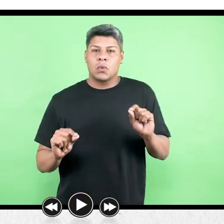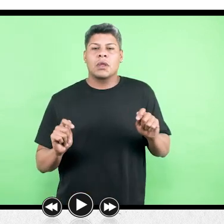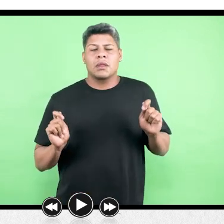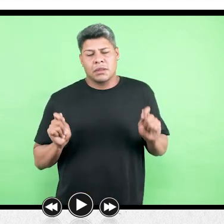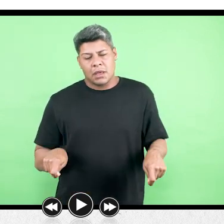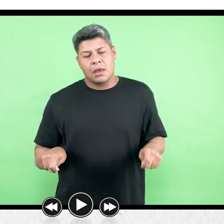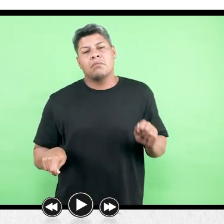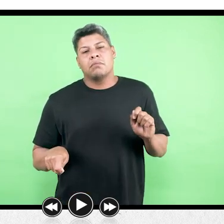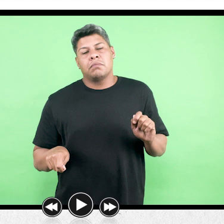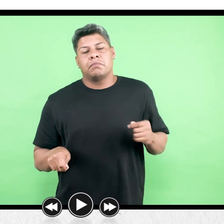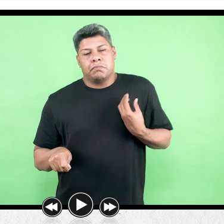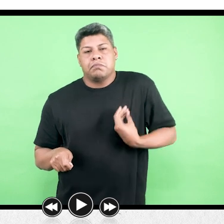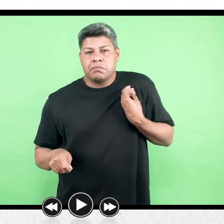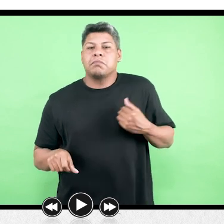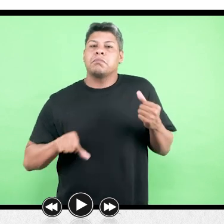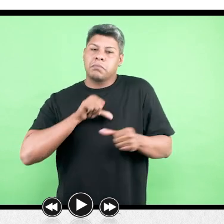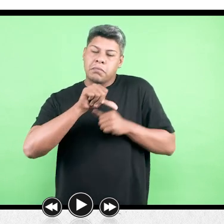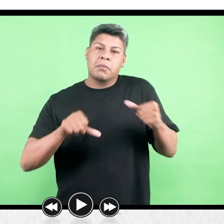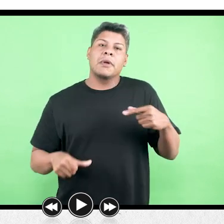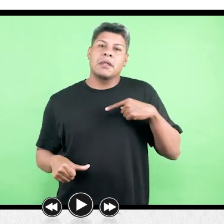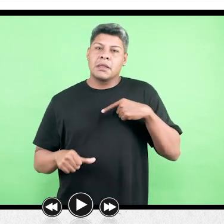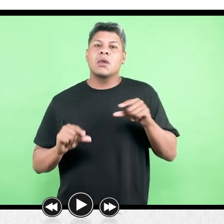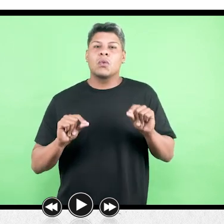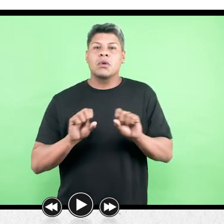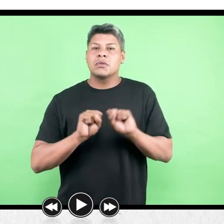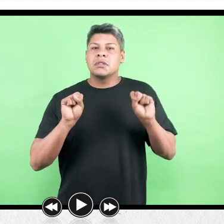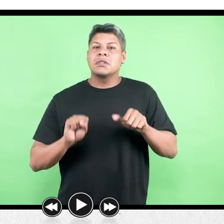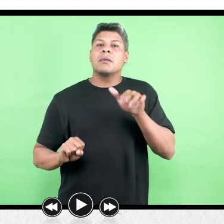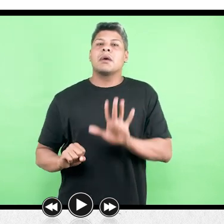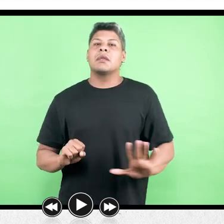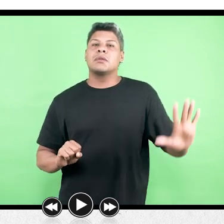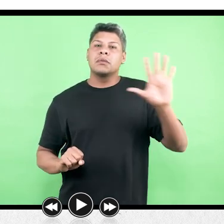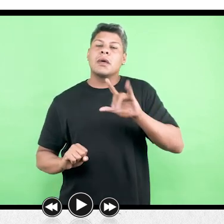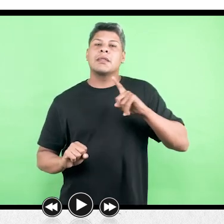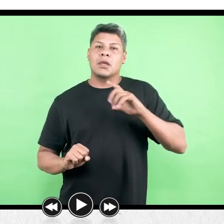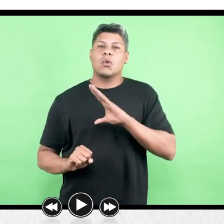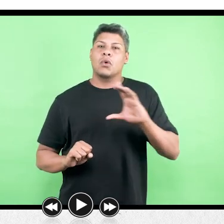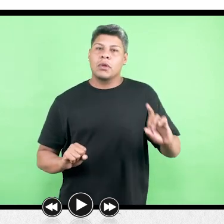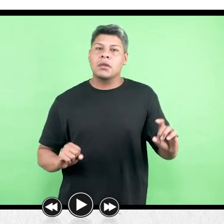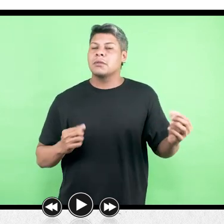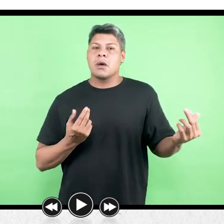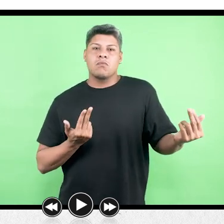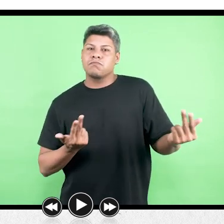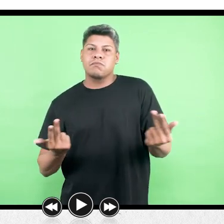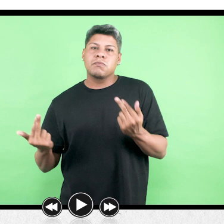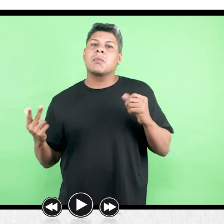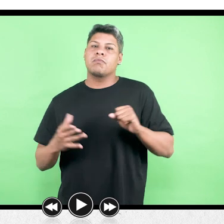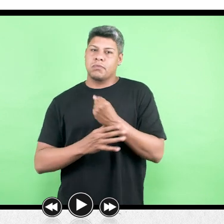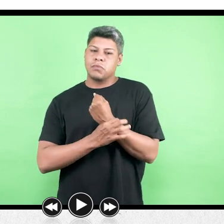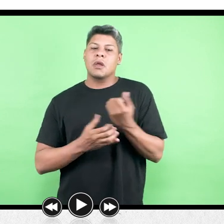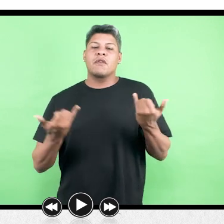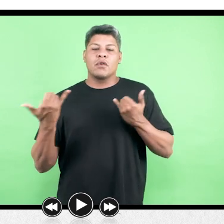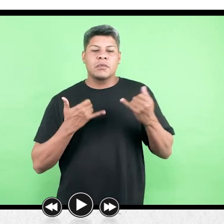pertinência, claro. Né? E tem o Sistema Nacional tem uma coordenação unificada e é garantida a informação